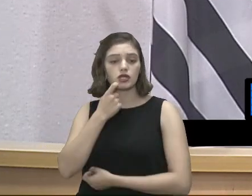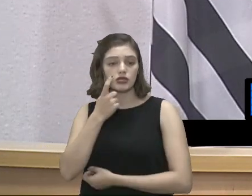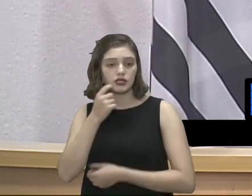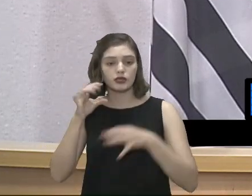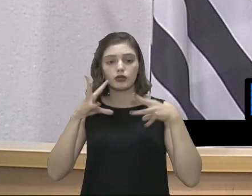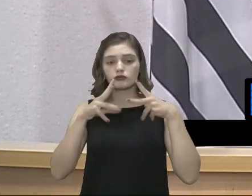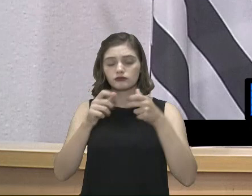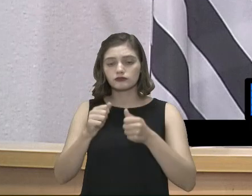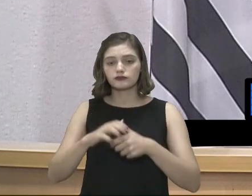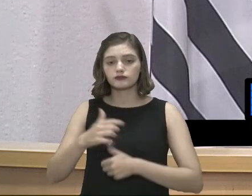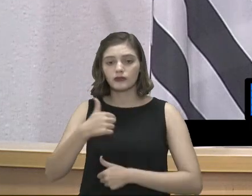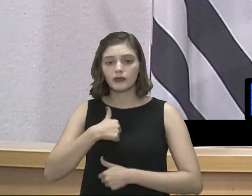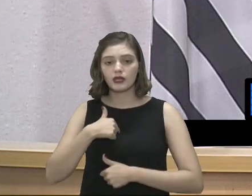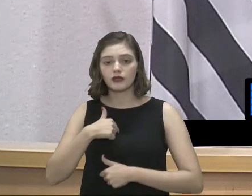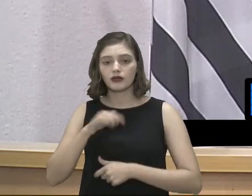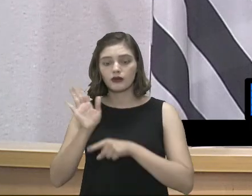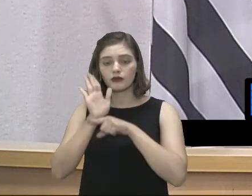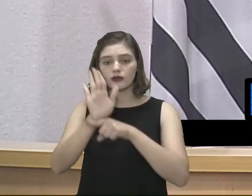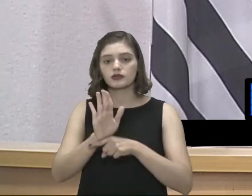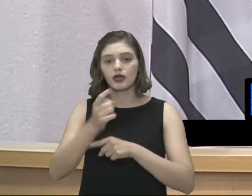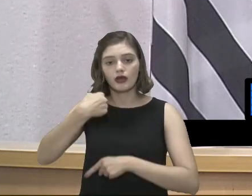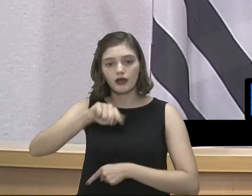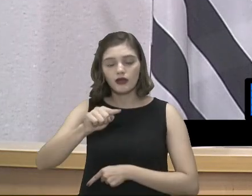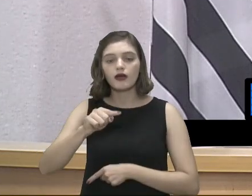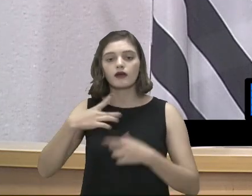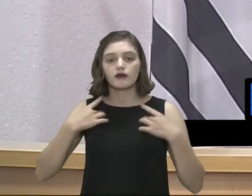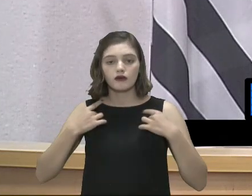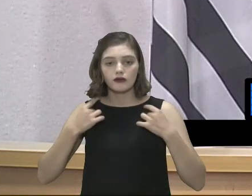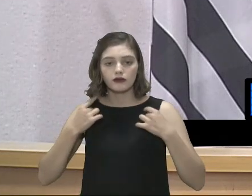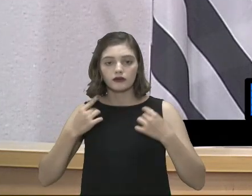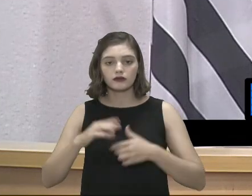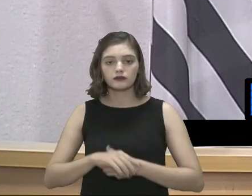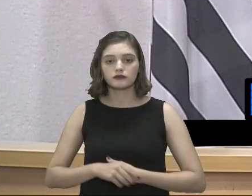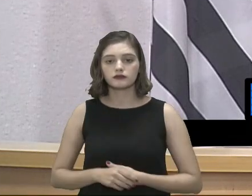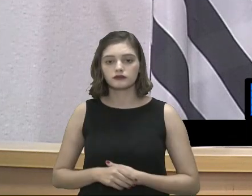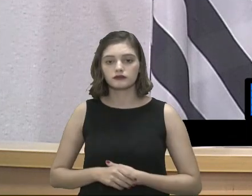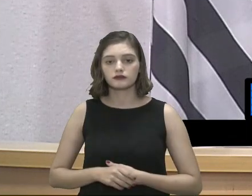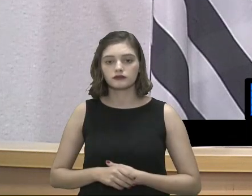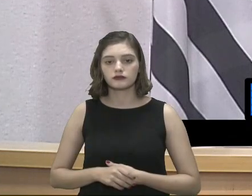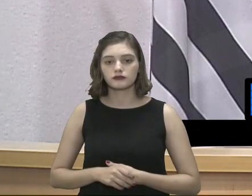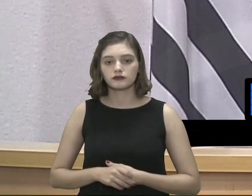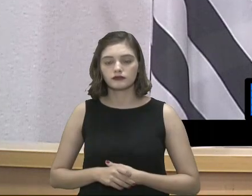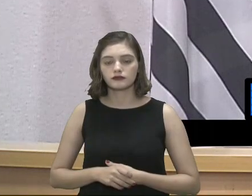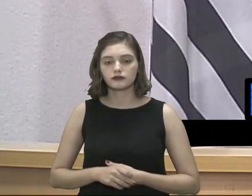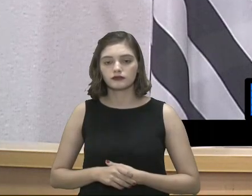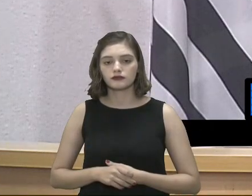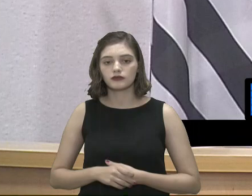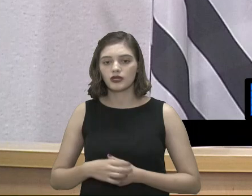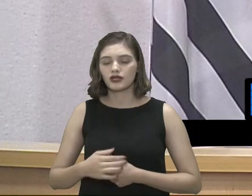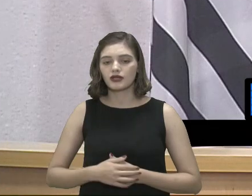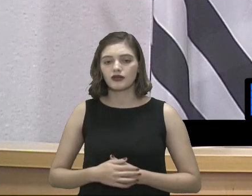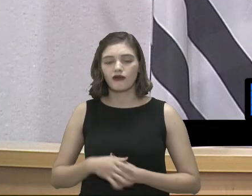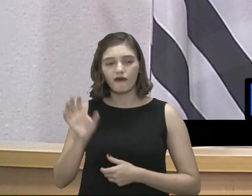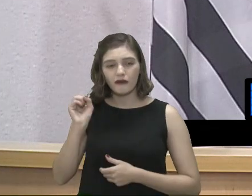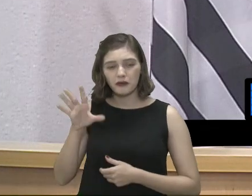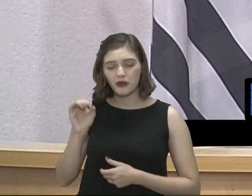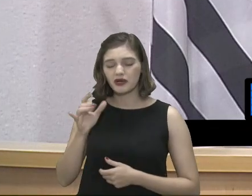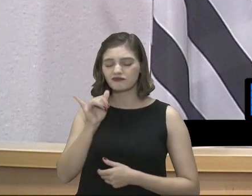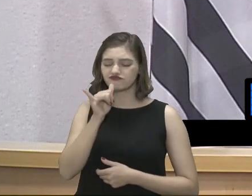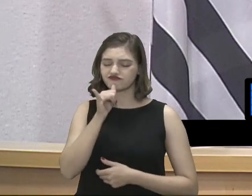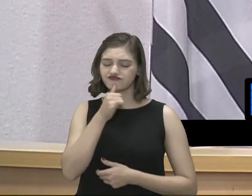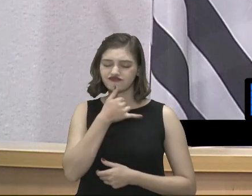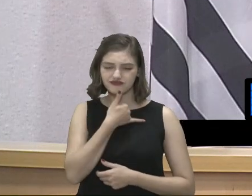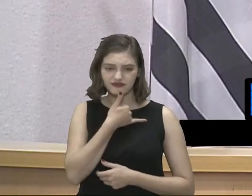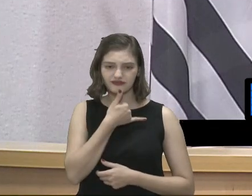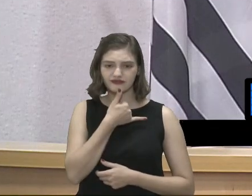mais. E eu me prestei a ir lá voluntariamente e saí de lá totalmente decepcionada, triste